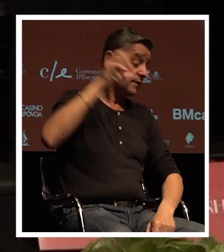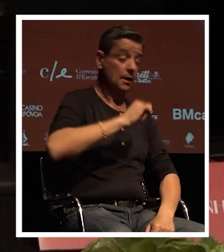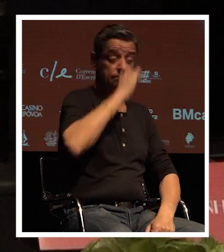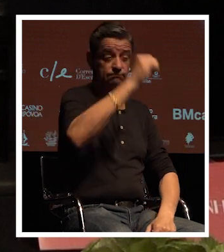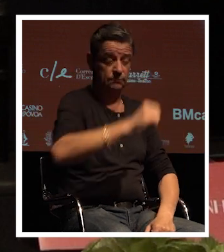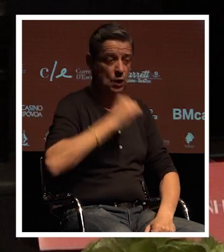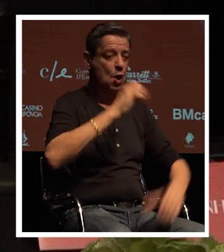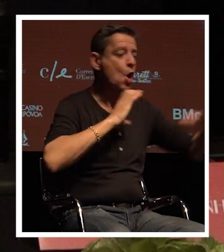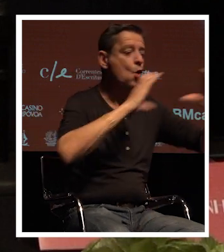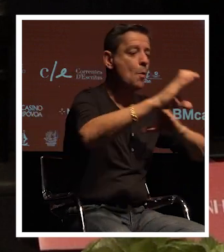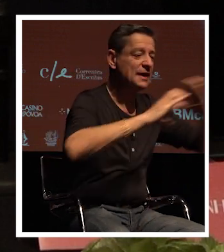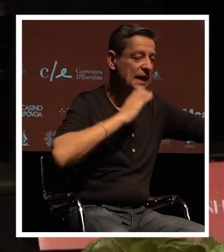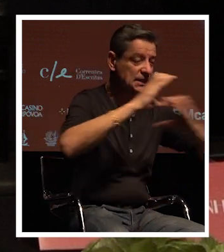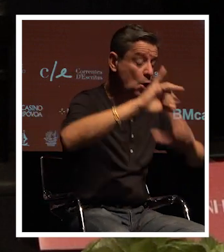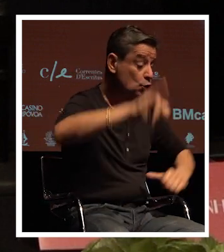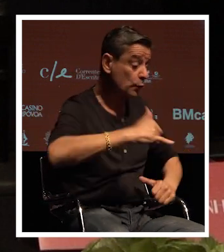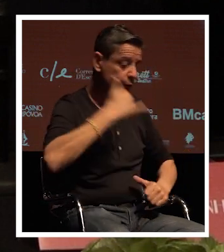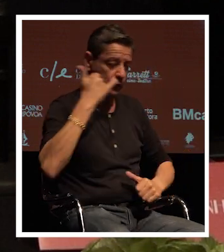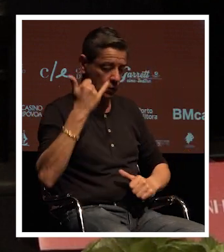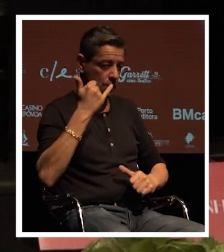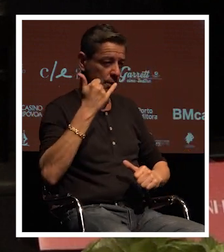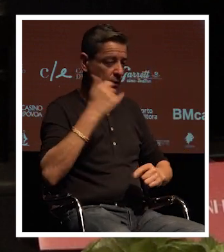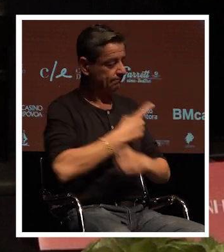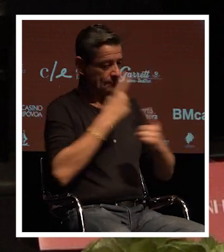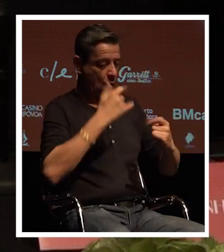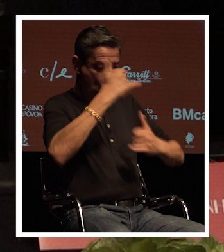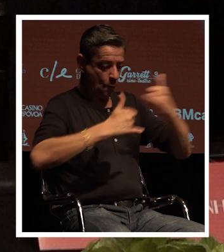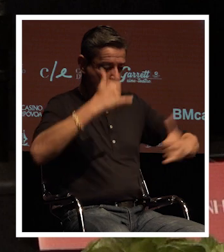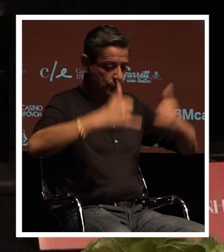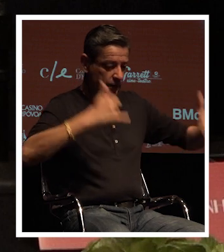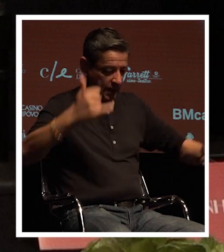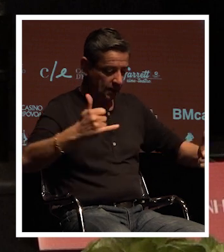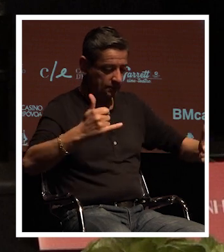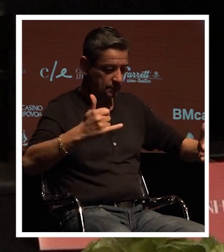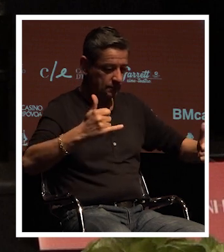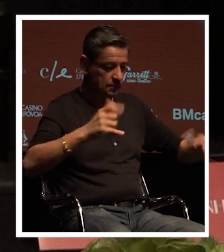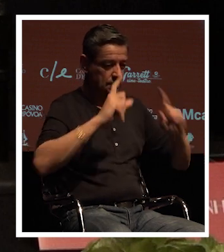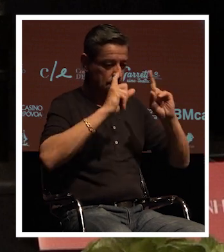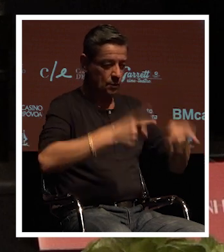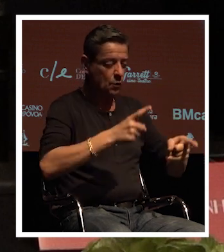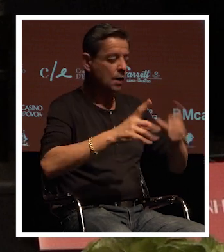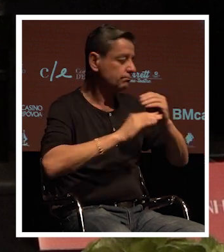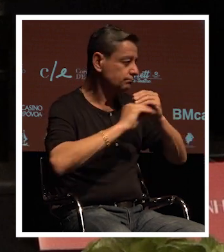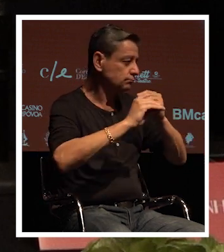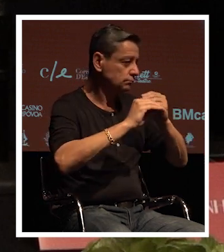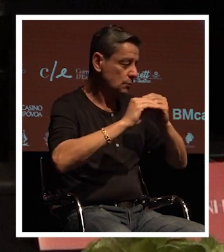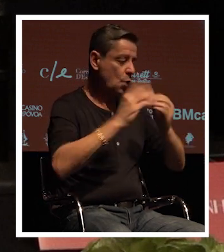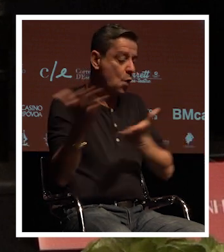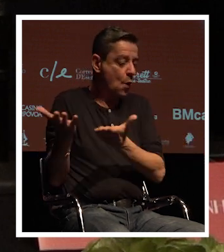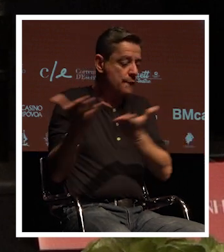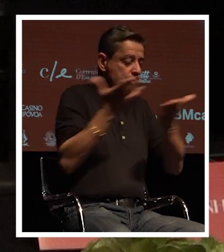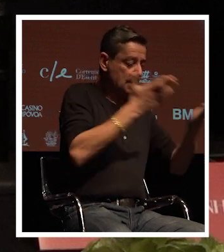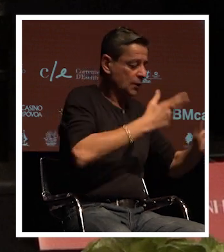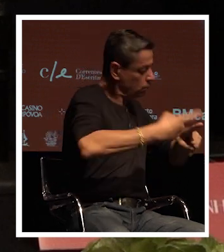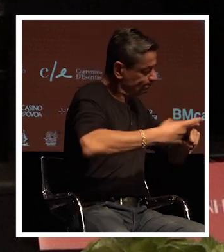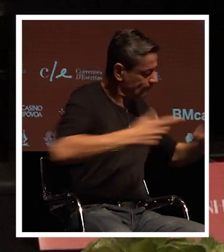a comunicação é um telefone estragado sem o fio que nos liga em surdina sussurro um convite que